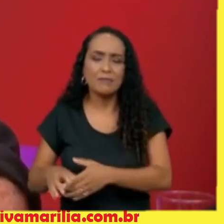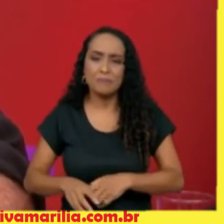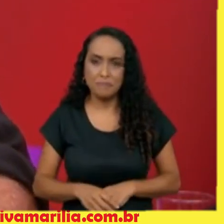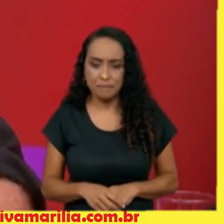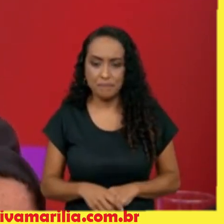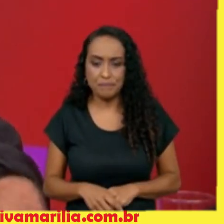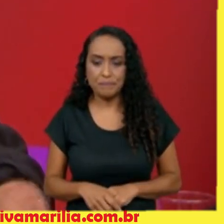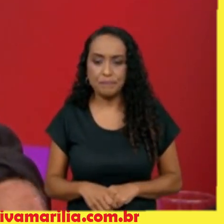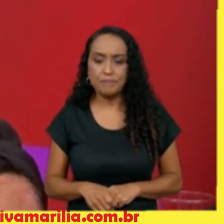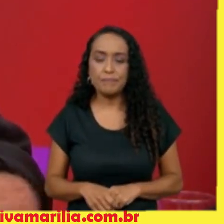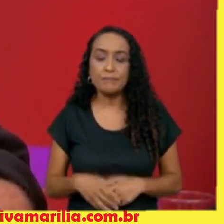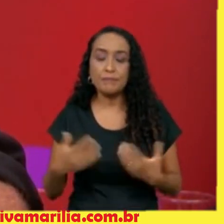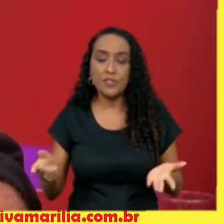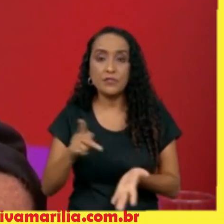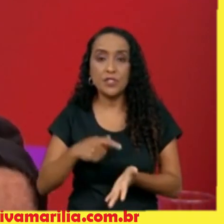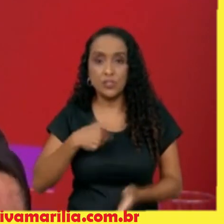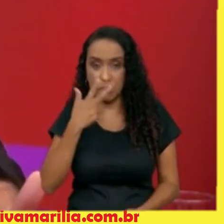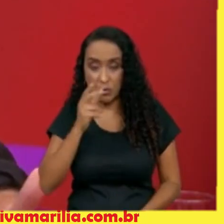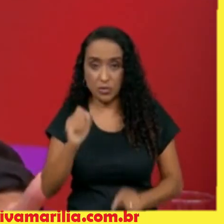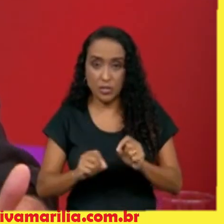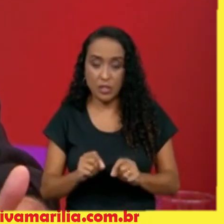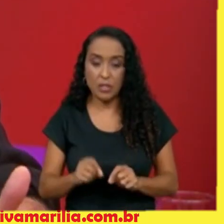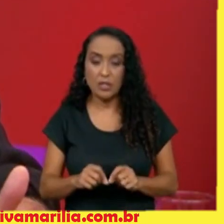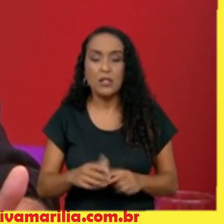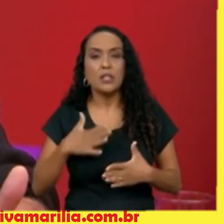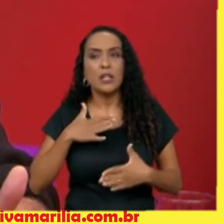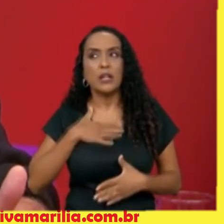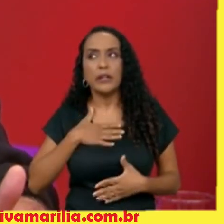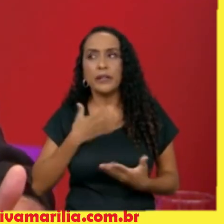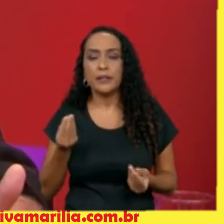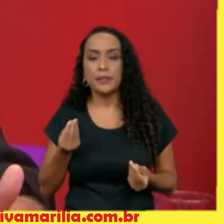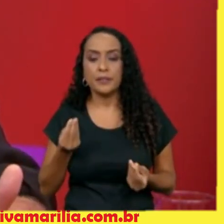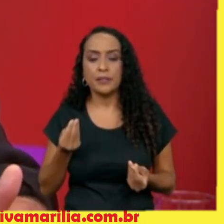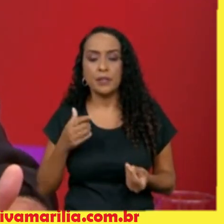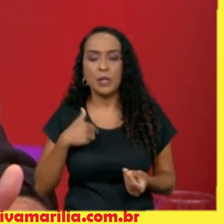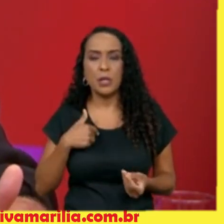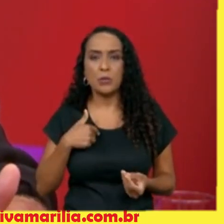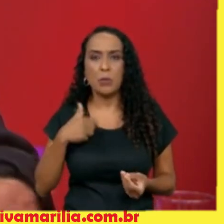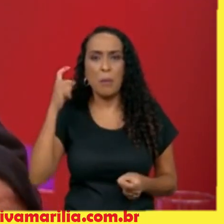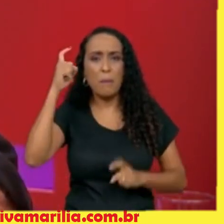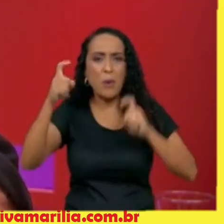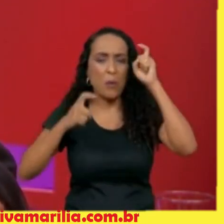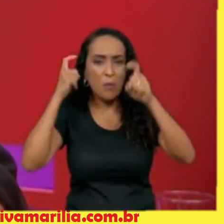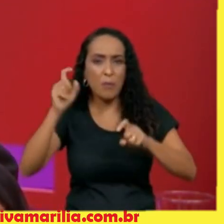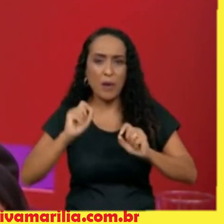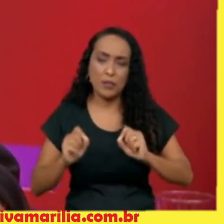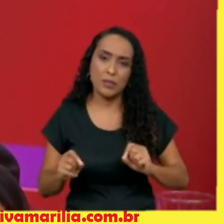Né? No fundo, eu acho que o que me deixa muito preocupado é